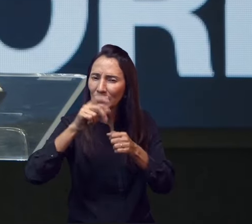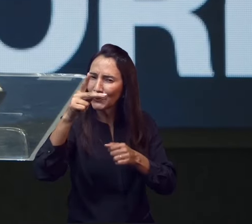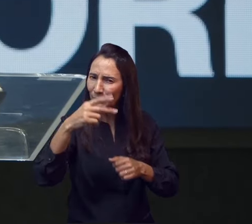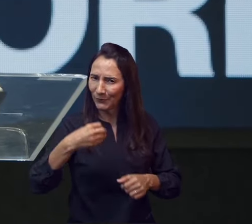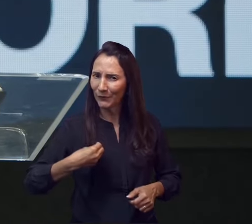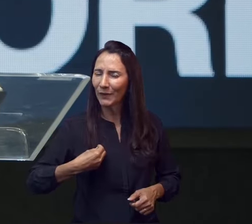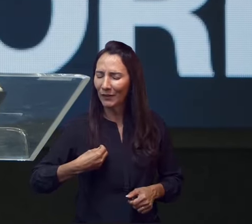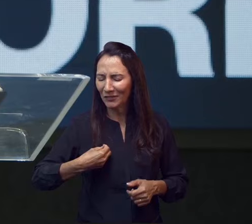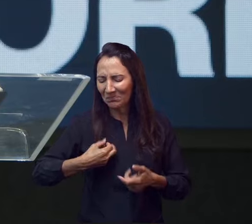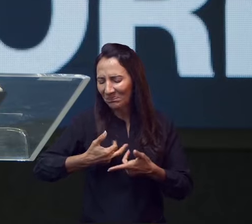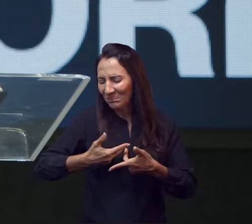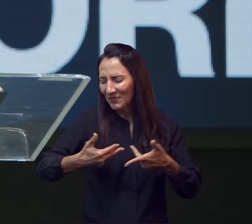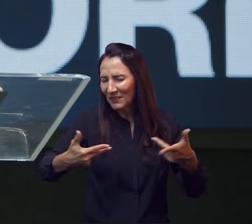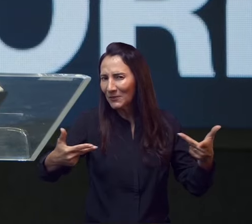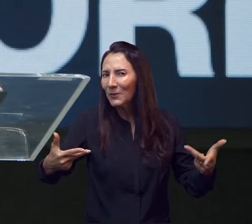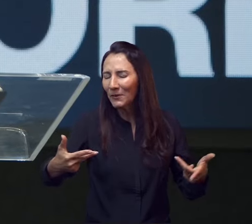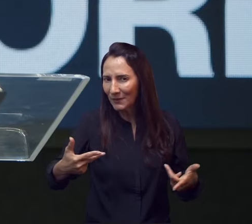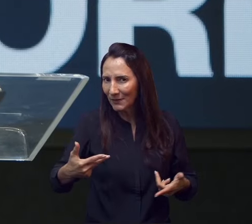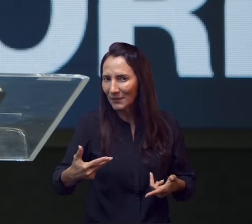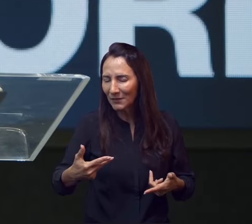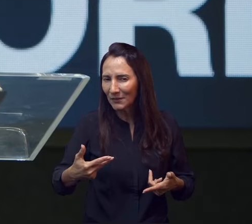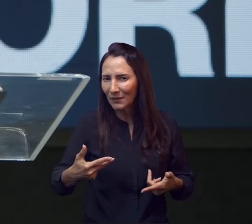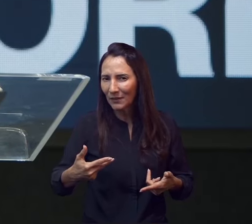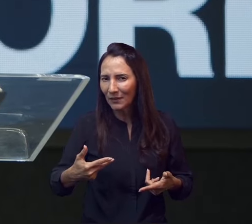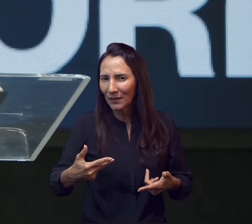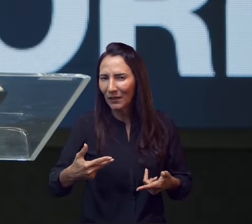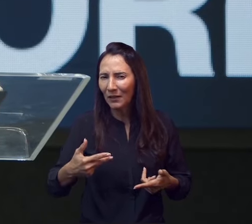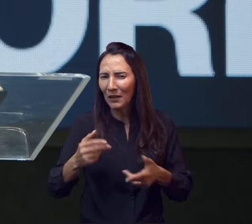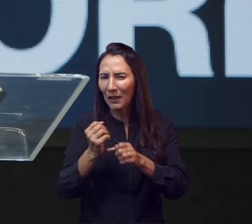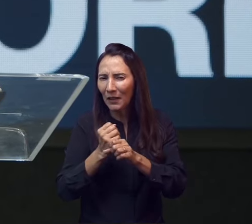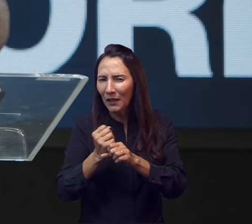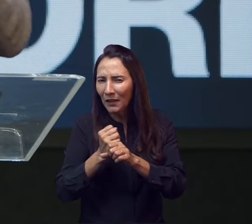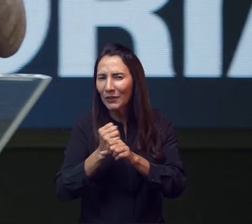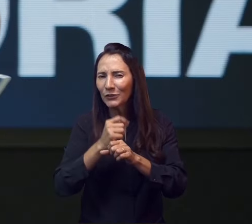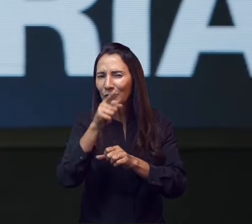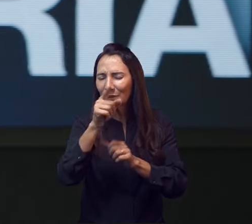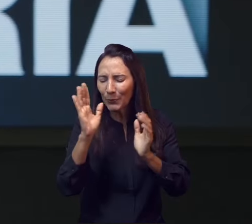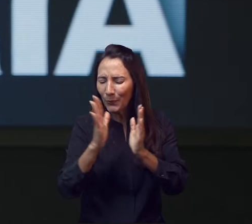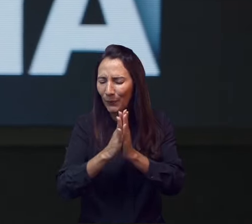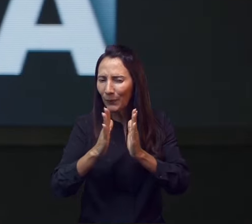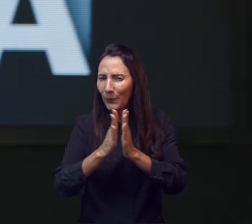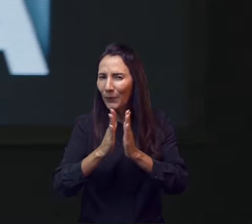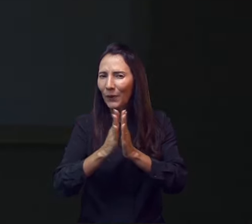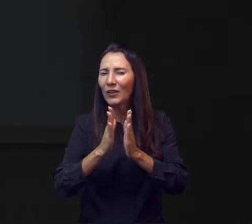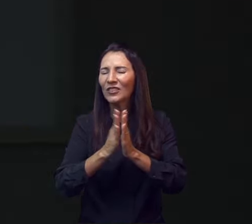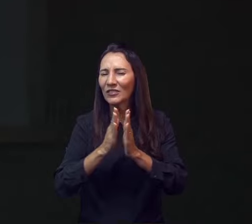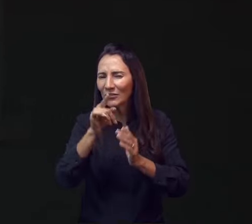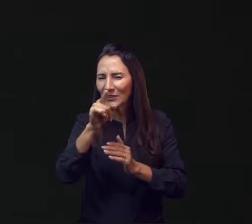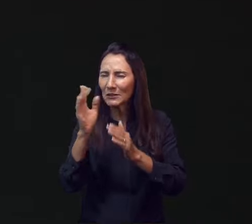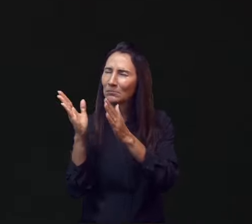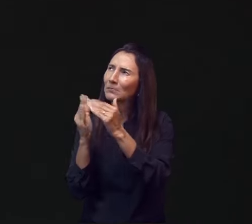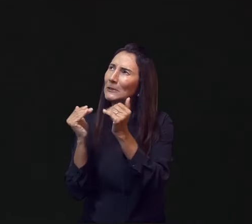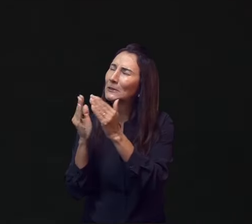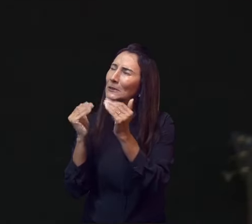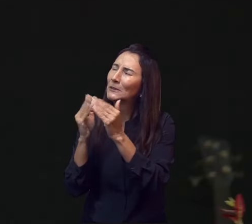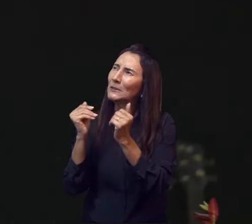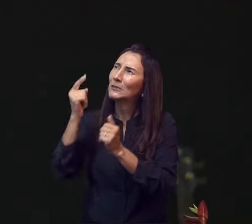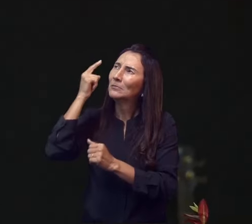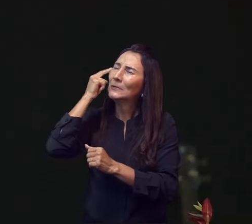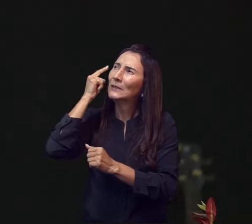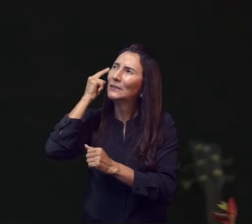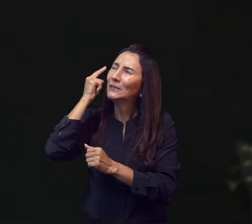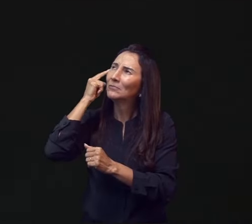muitas coisas além do que esses anos todos Você tem orado tem pedido Ou tem imaginado